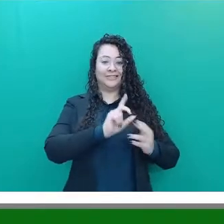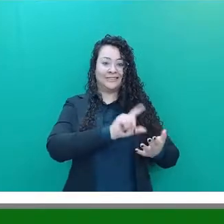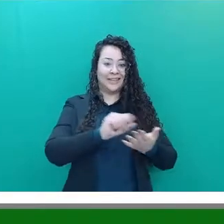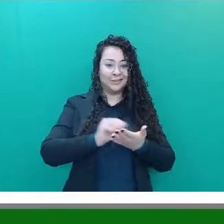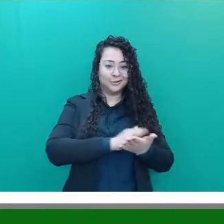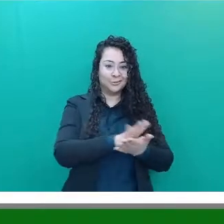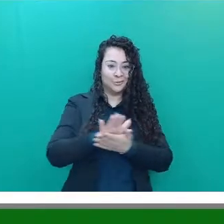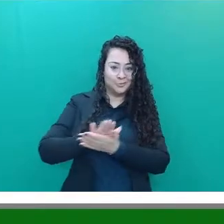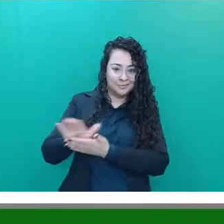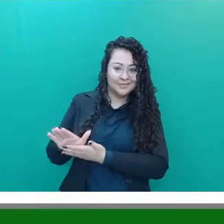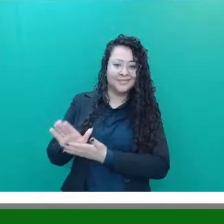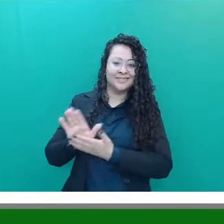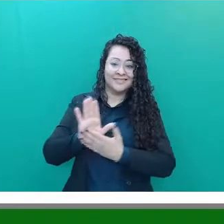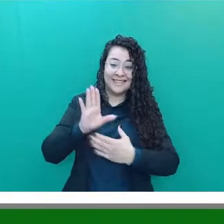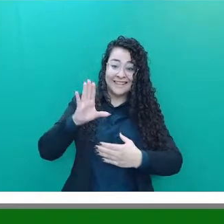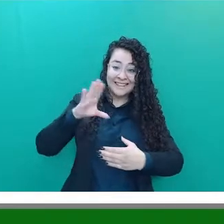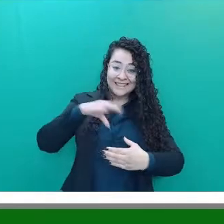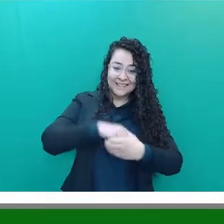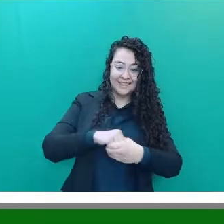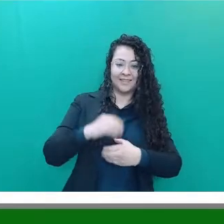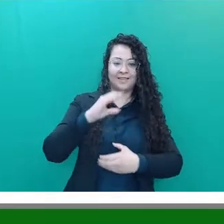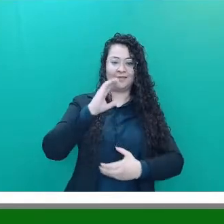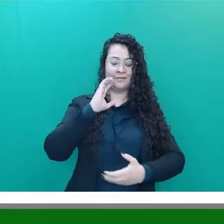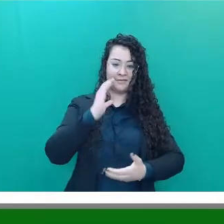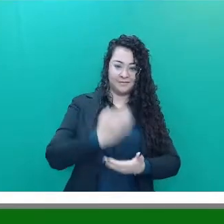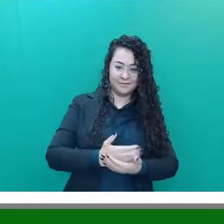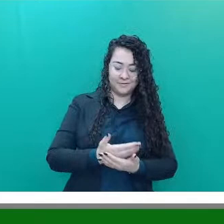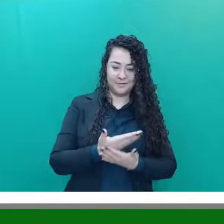isso tem que ser destacado.